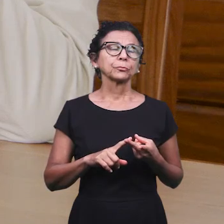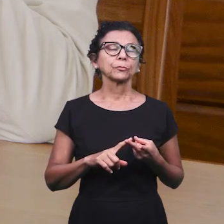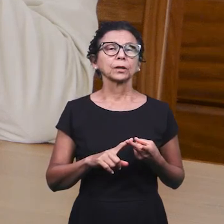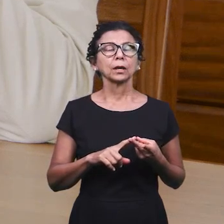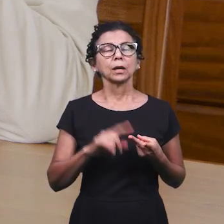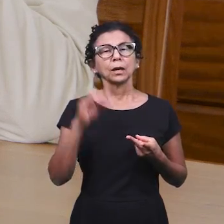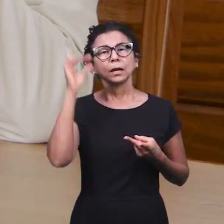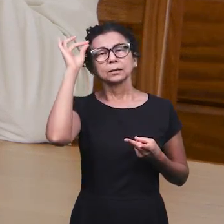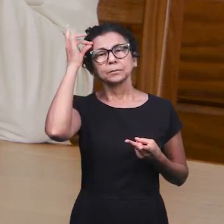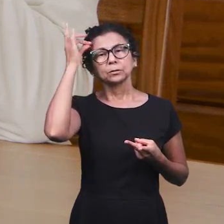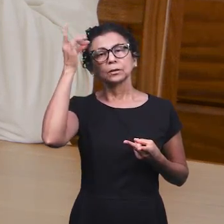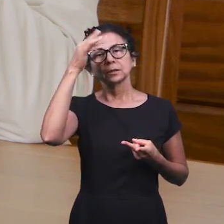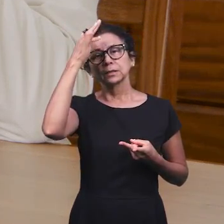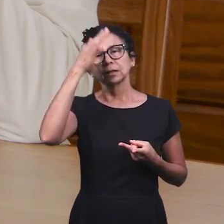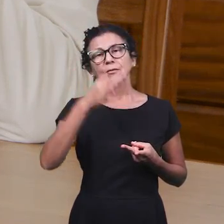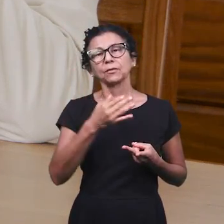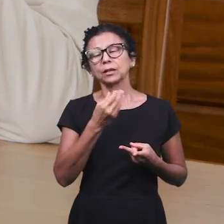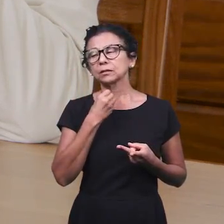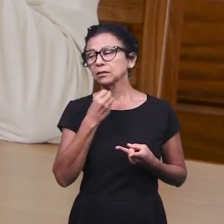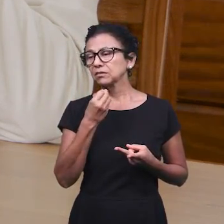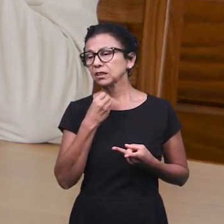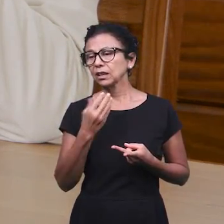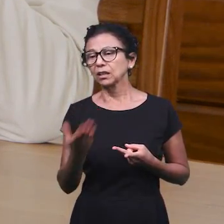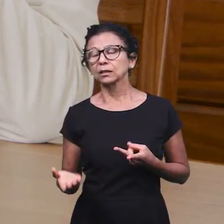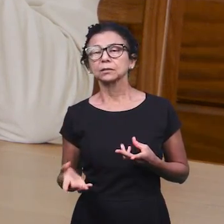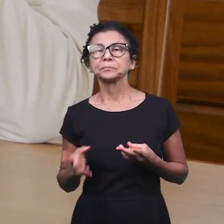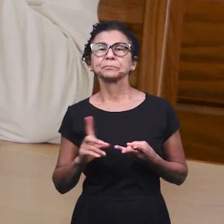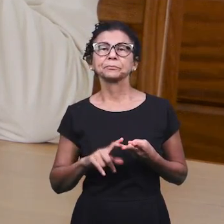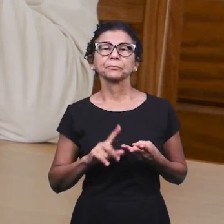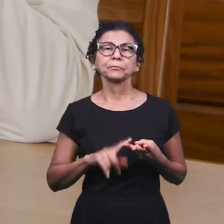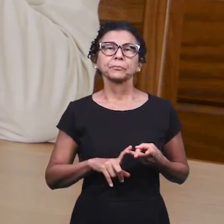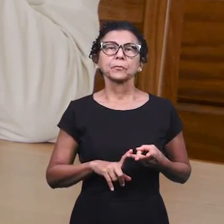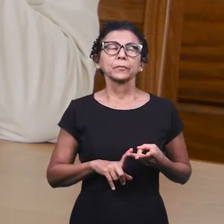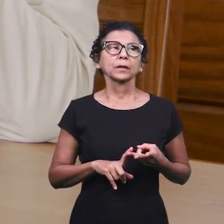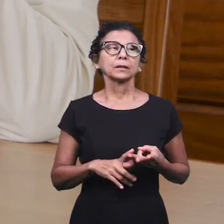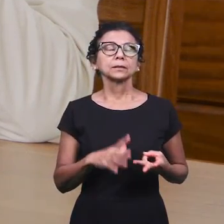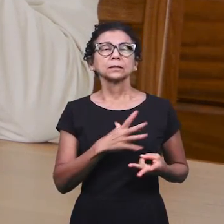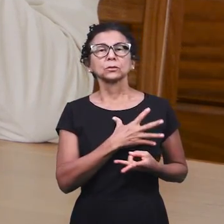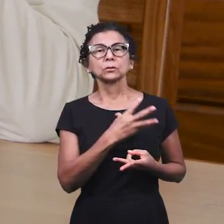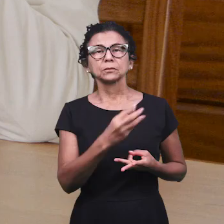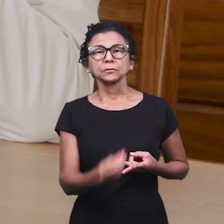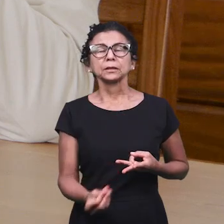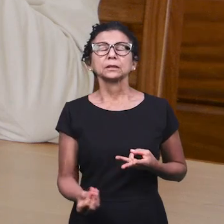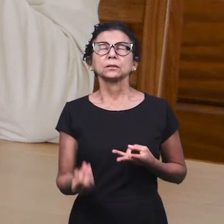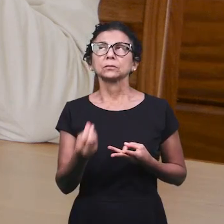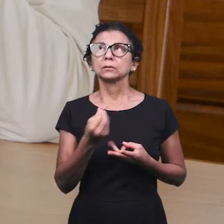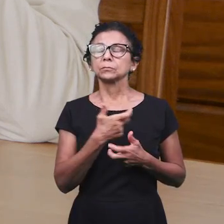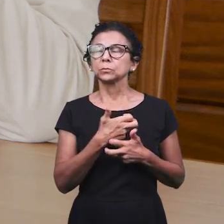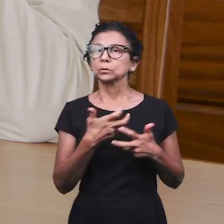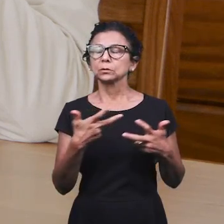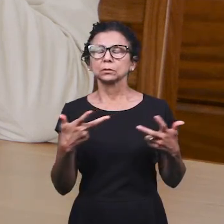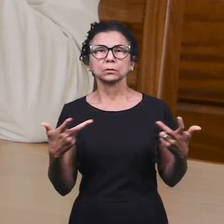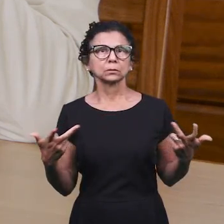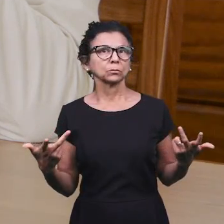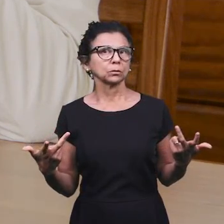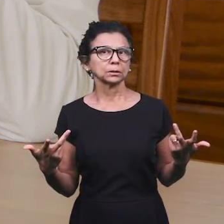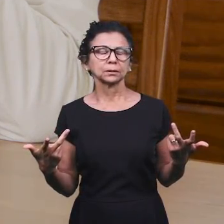ordem espiritual mesmo, a fé, o conflito de fé, vem ataque com o problema dos filhos, vem ataque para todo lado.